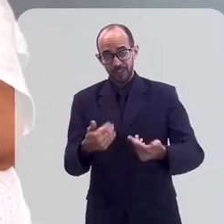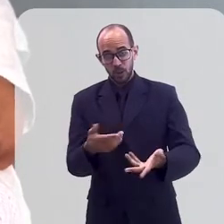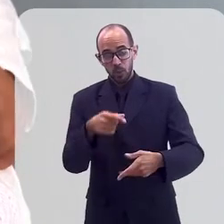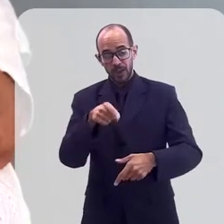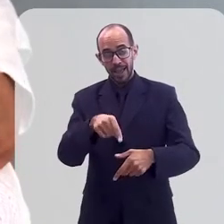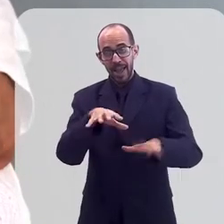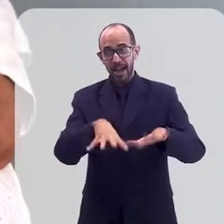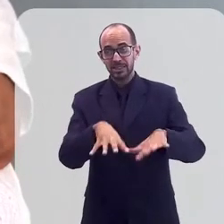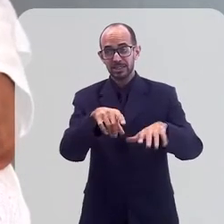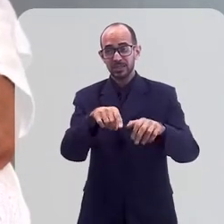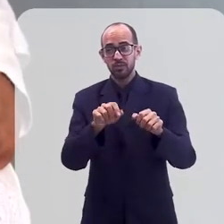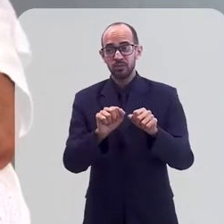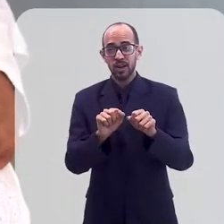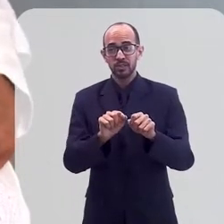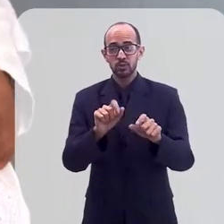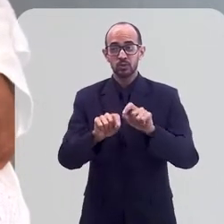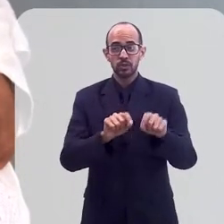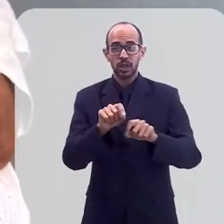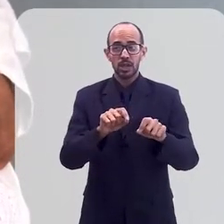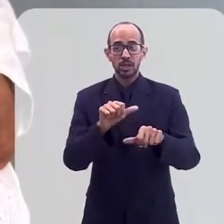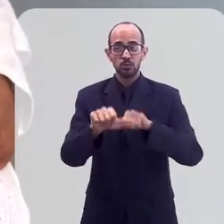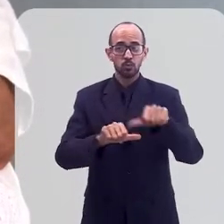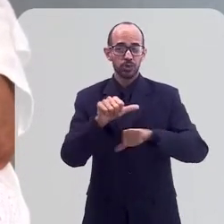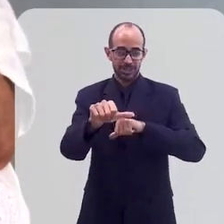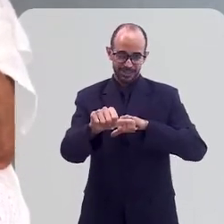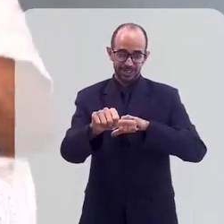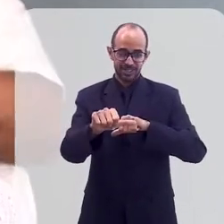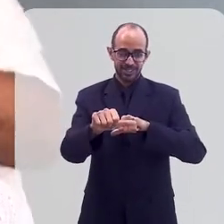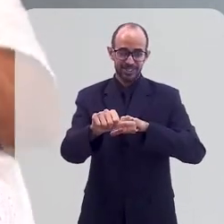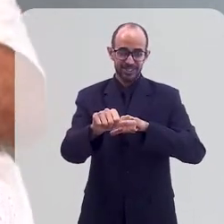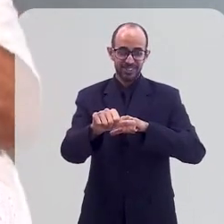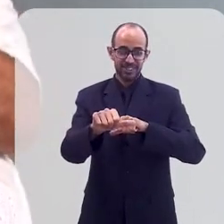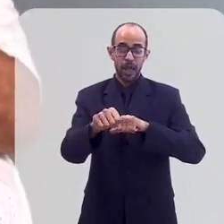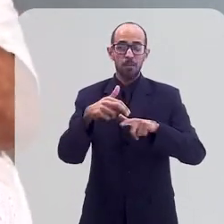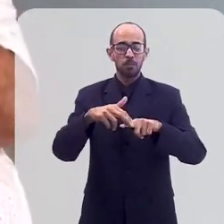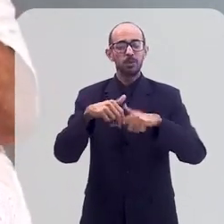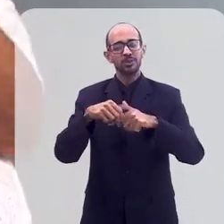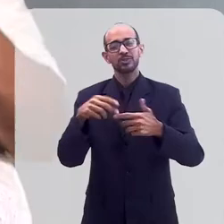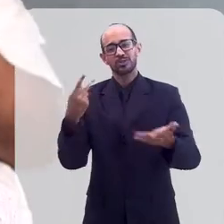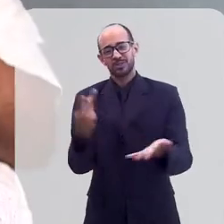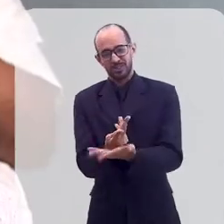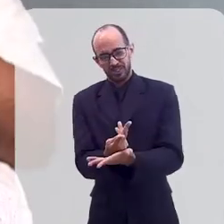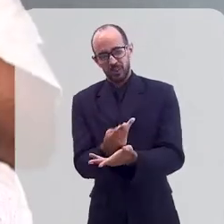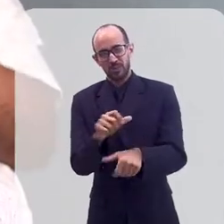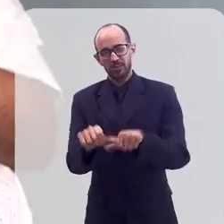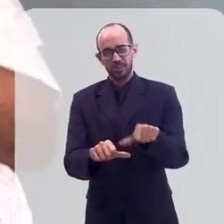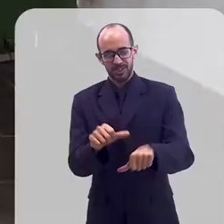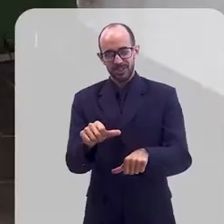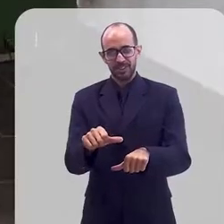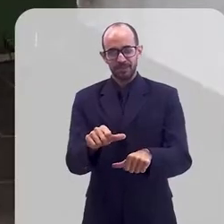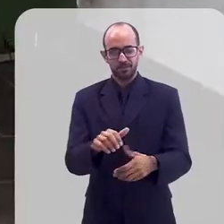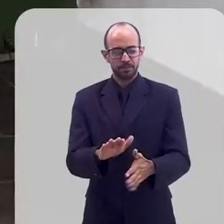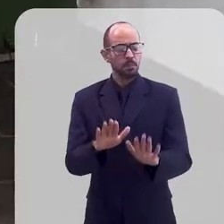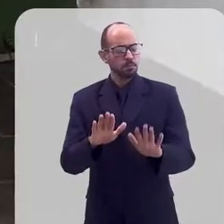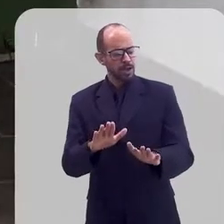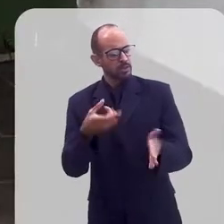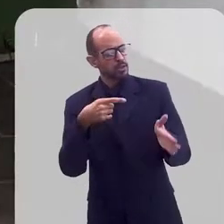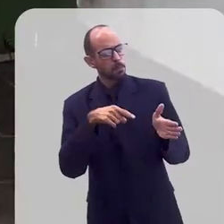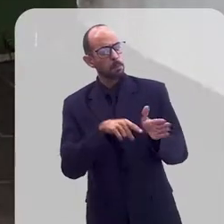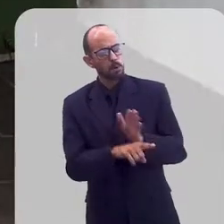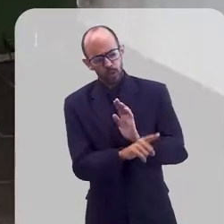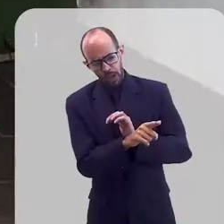E isso vai fazendo grandes mudanças. Por isso que se mudou muita coisa. Né? Mas, por